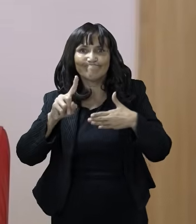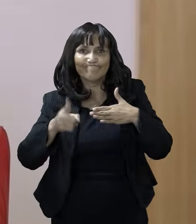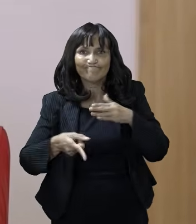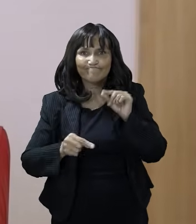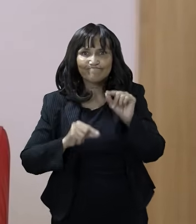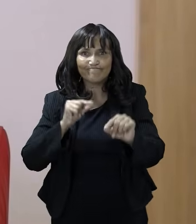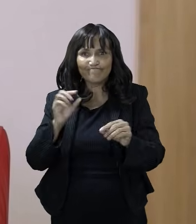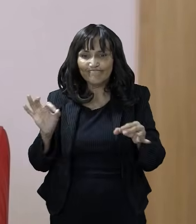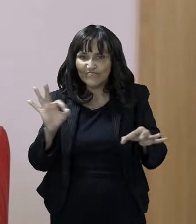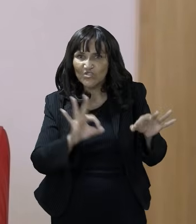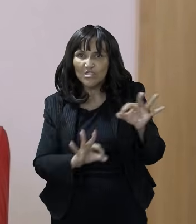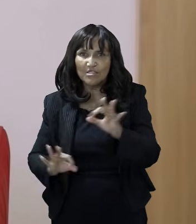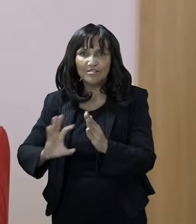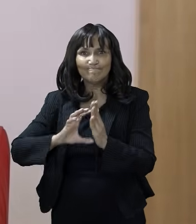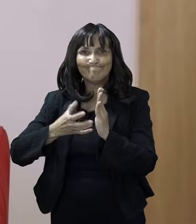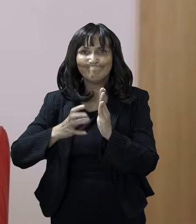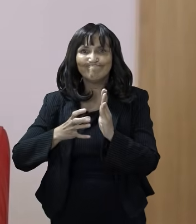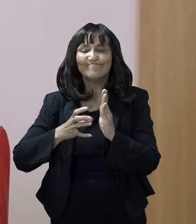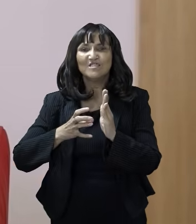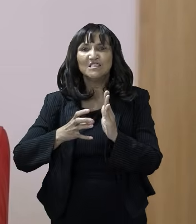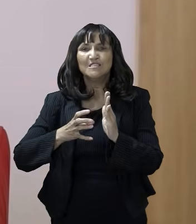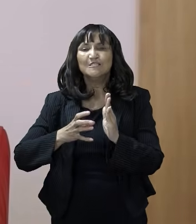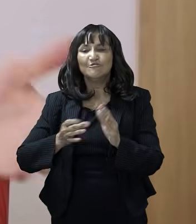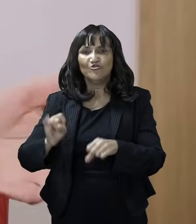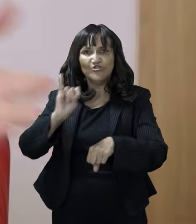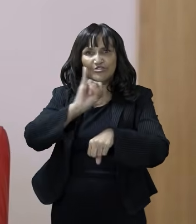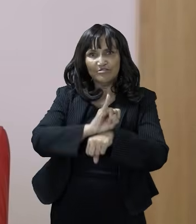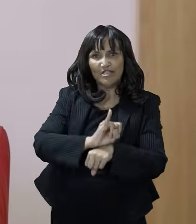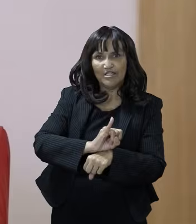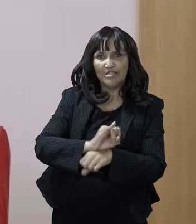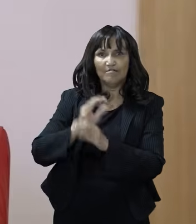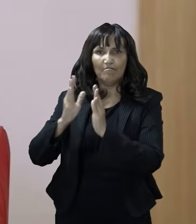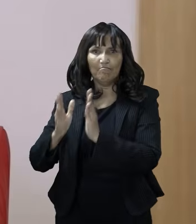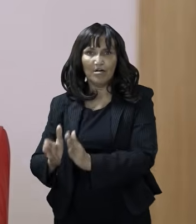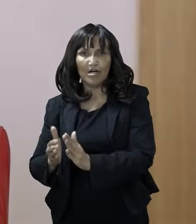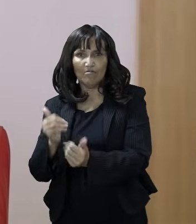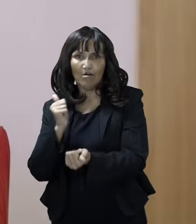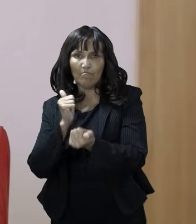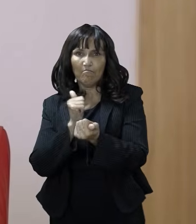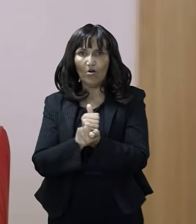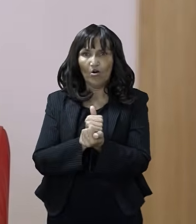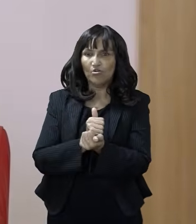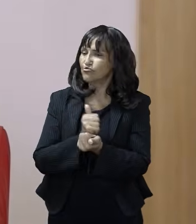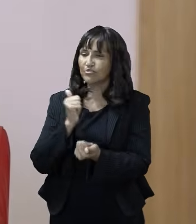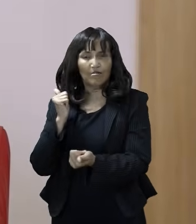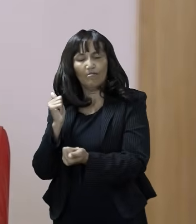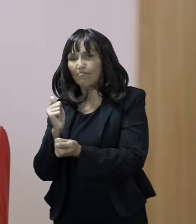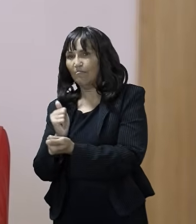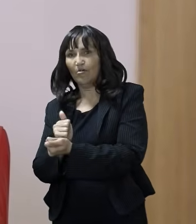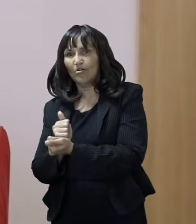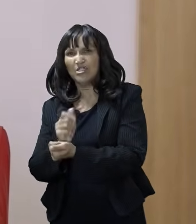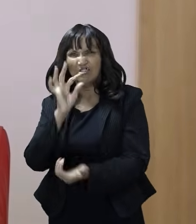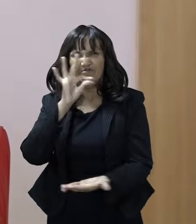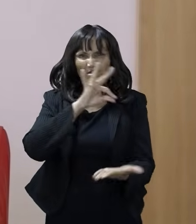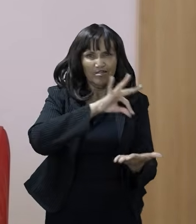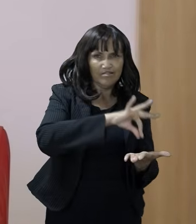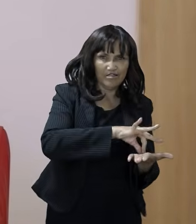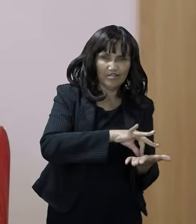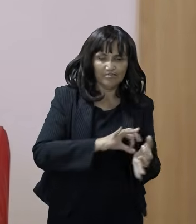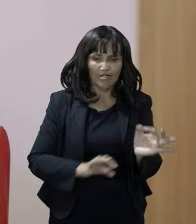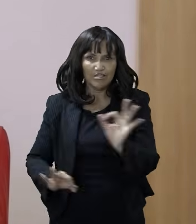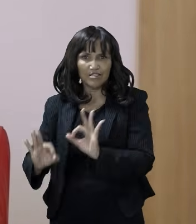essa organização partidária. Você tem partidos de centro que uma parte apoia o Lula, outra parte não apoia, uma parte apoia oficial, outra não. Organizar